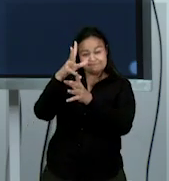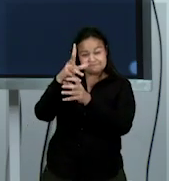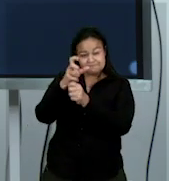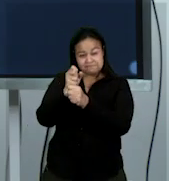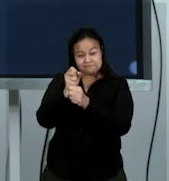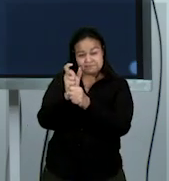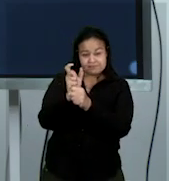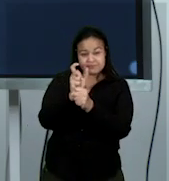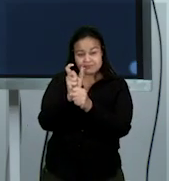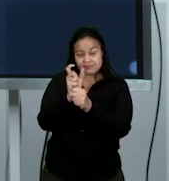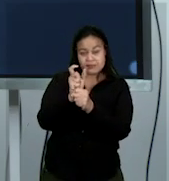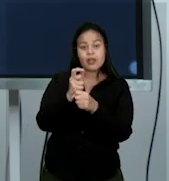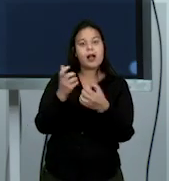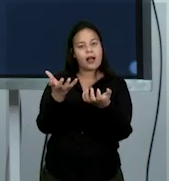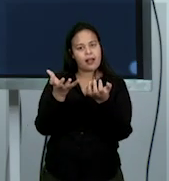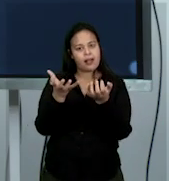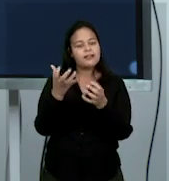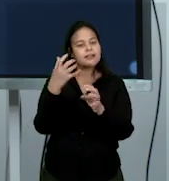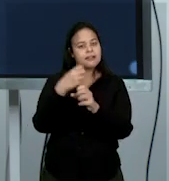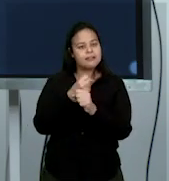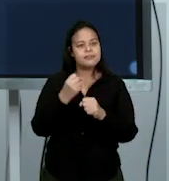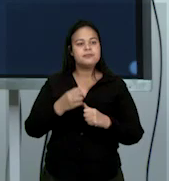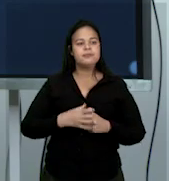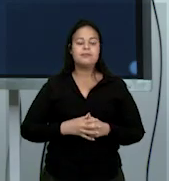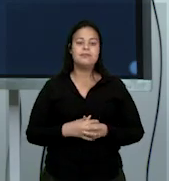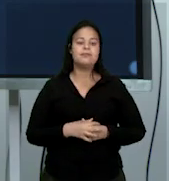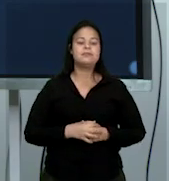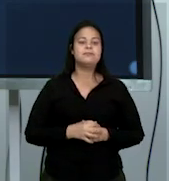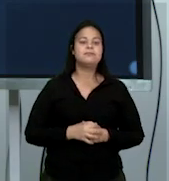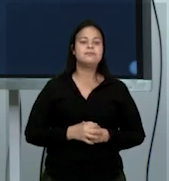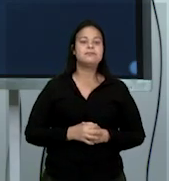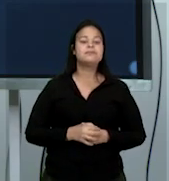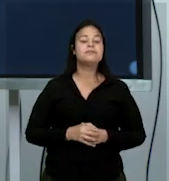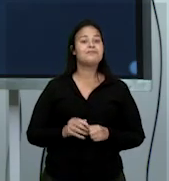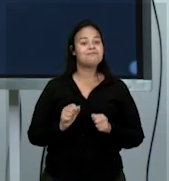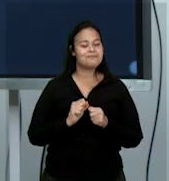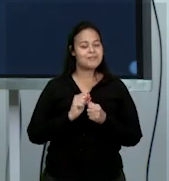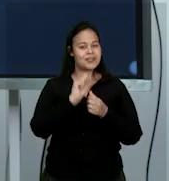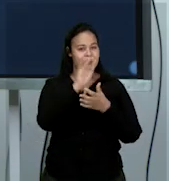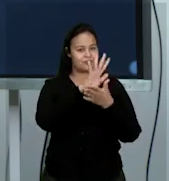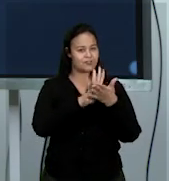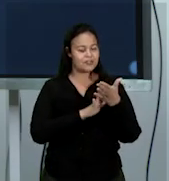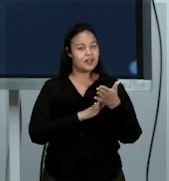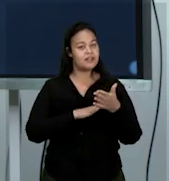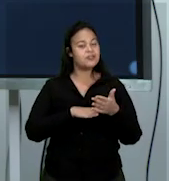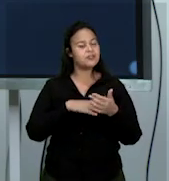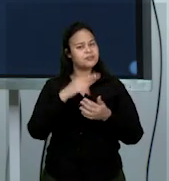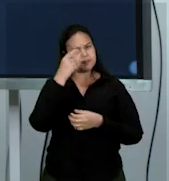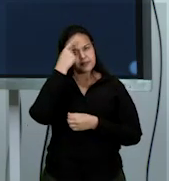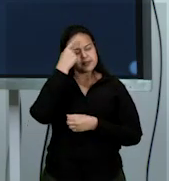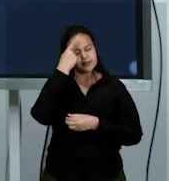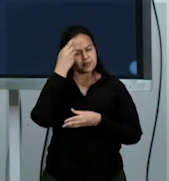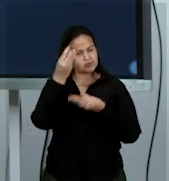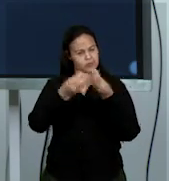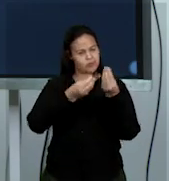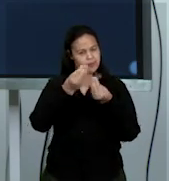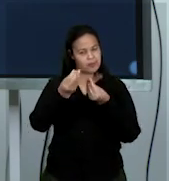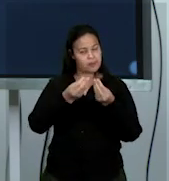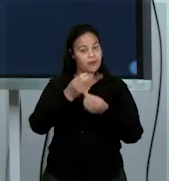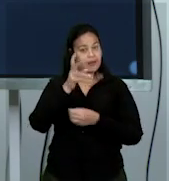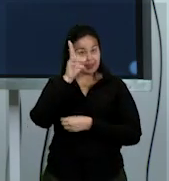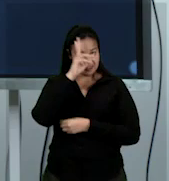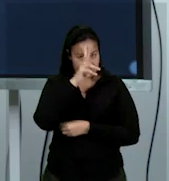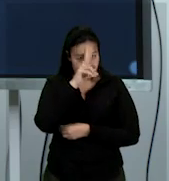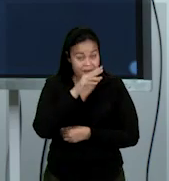pedacinho aqui, ó, é o que a gente quer calcular. Então vamos fazer o nosso exercício aí. Já tem ideia como é que a gente faz? Lembrou aí